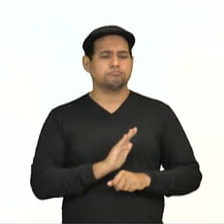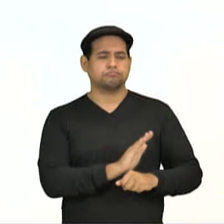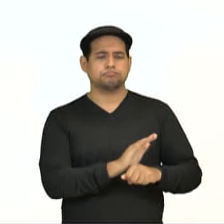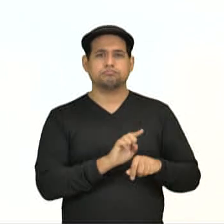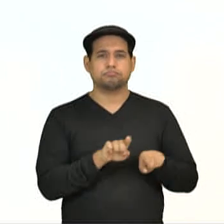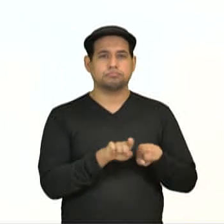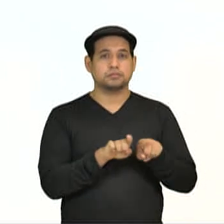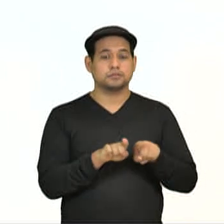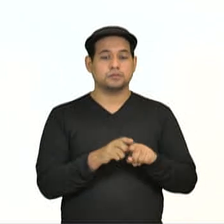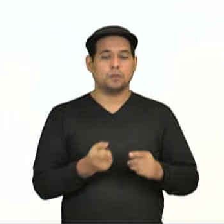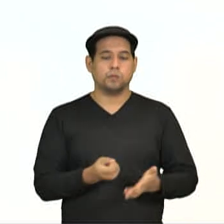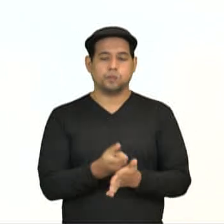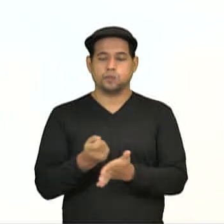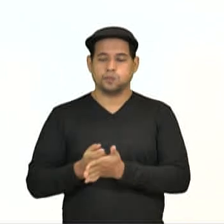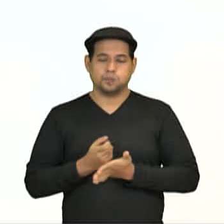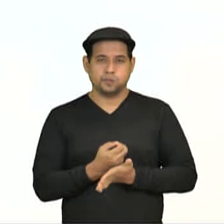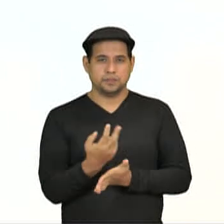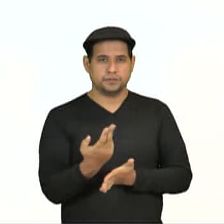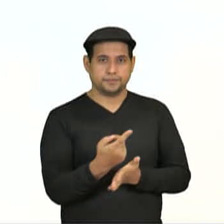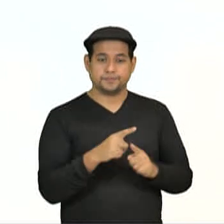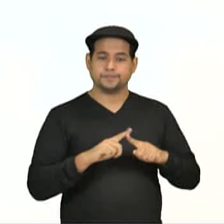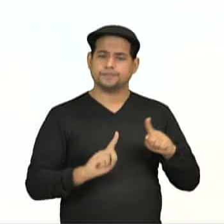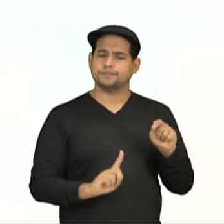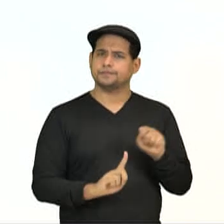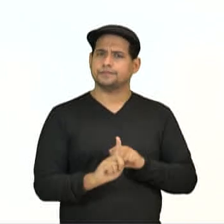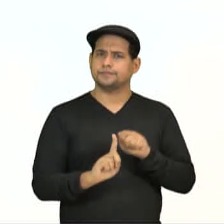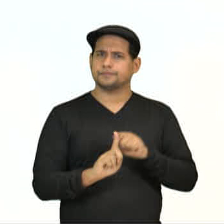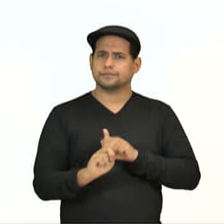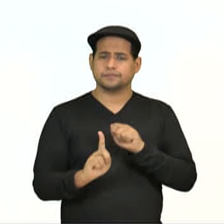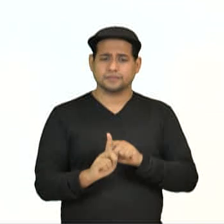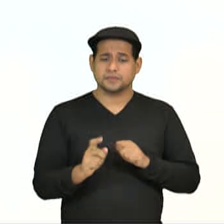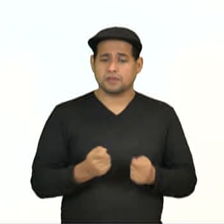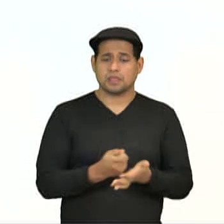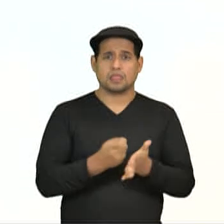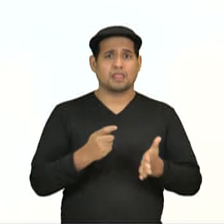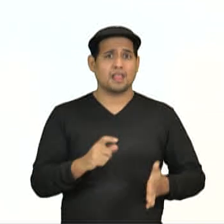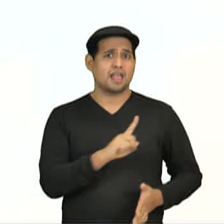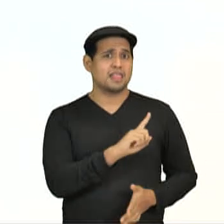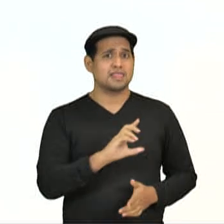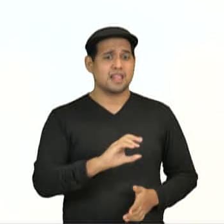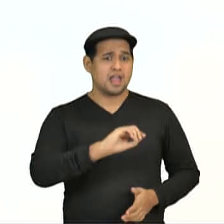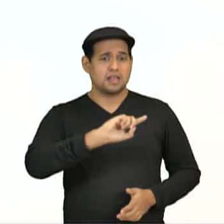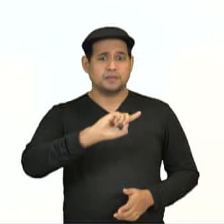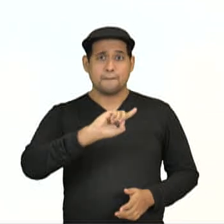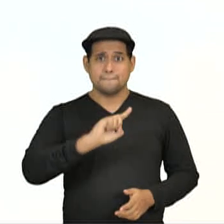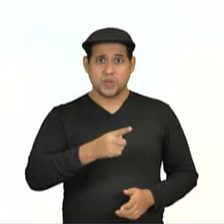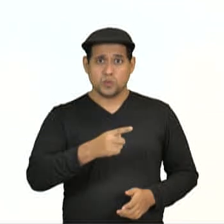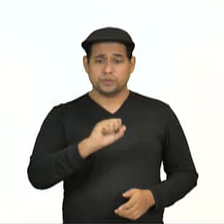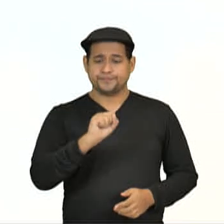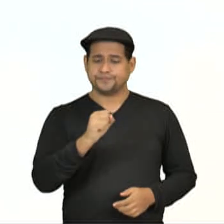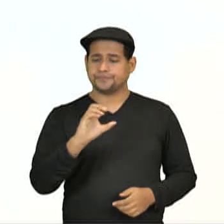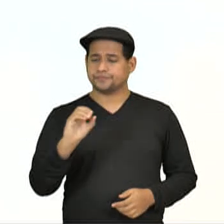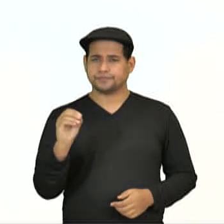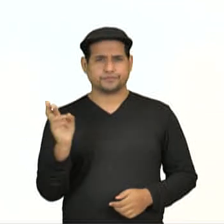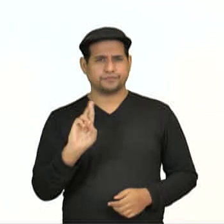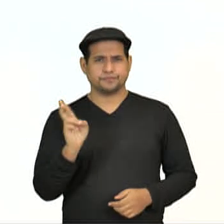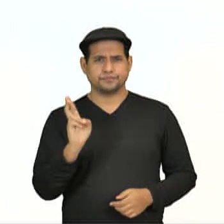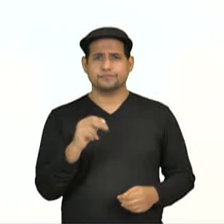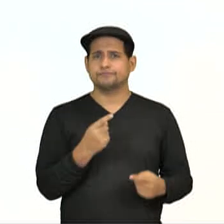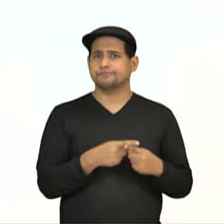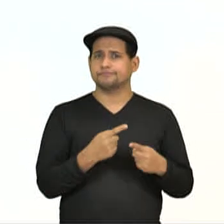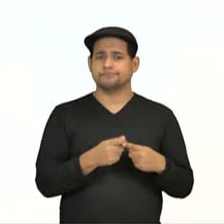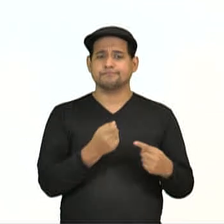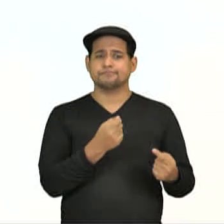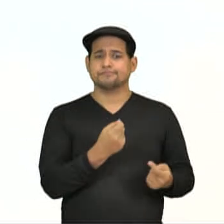a mesma quantia. Num certo mês em que as despesas totalizaram R$ 10.800, devido à inadimplência